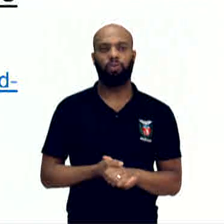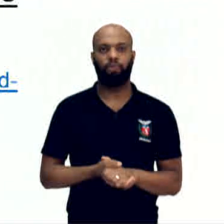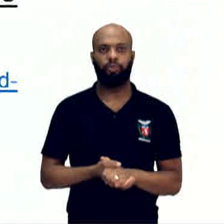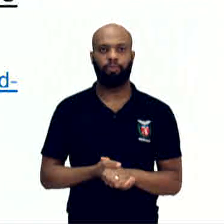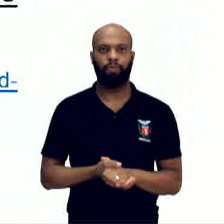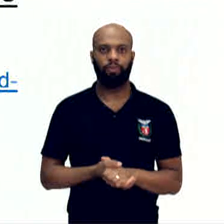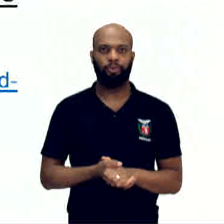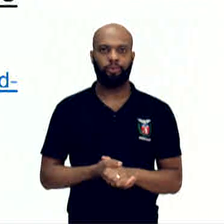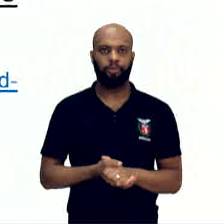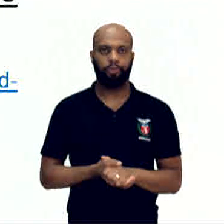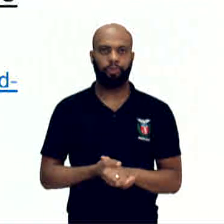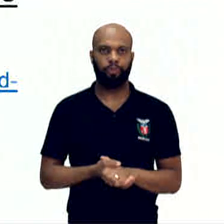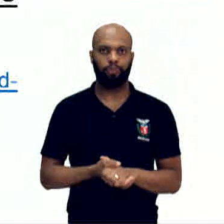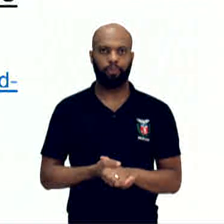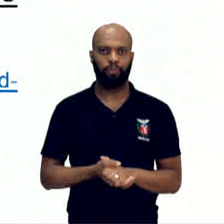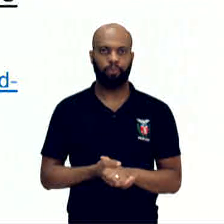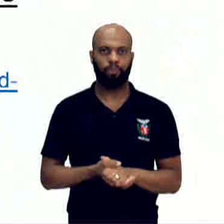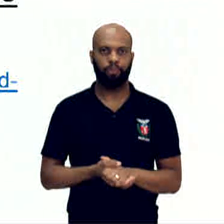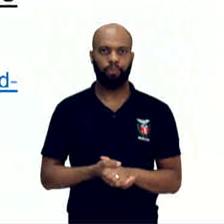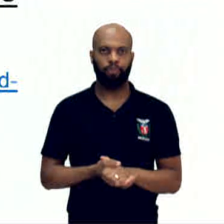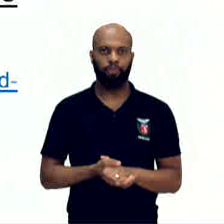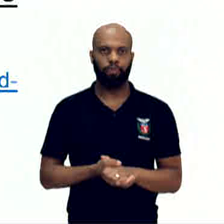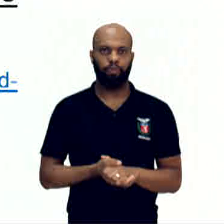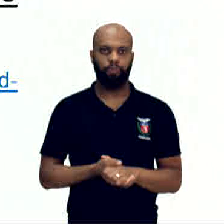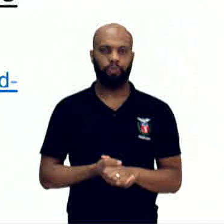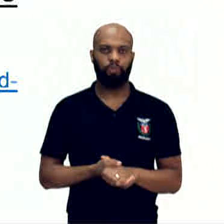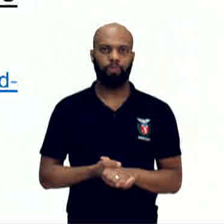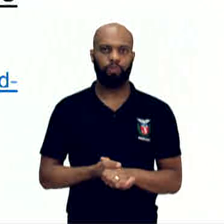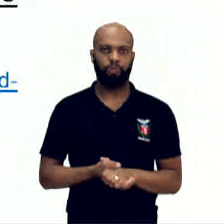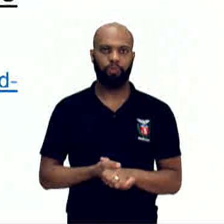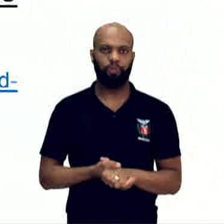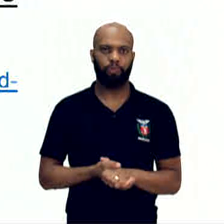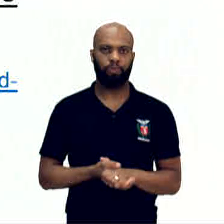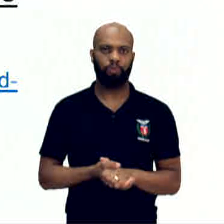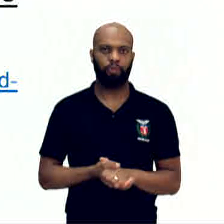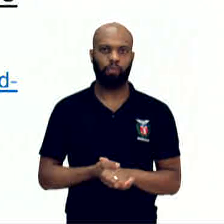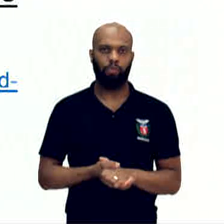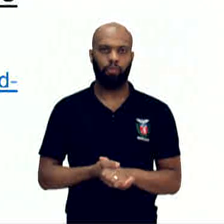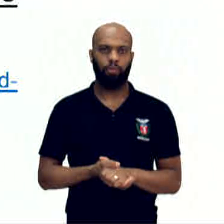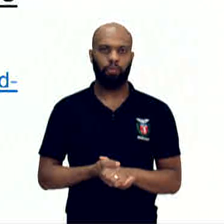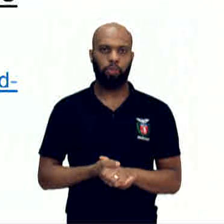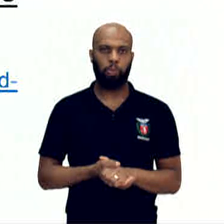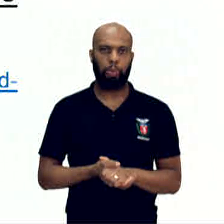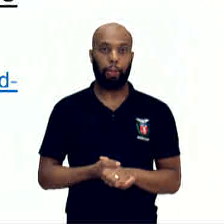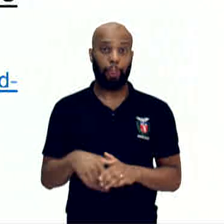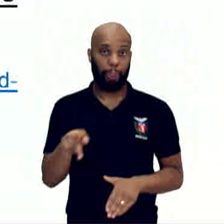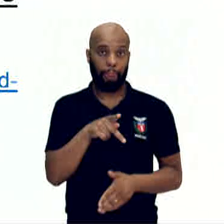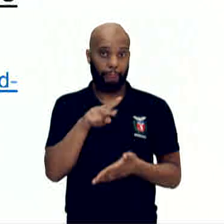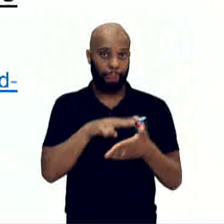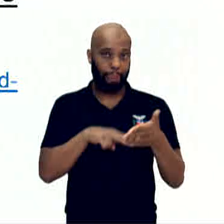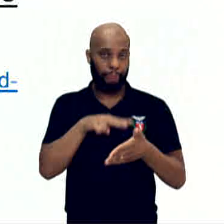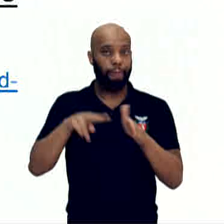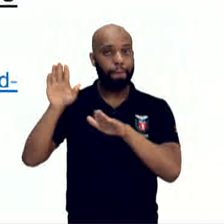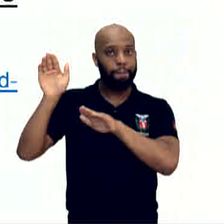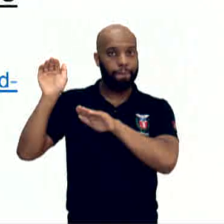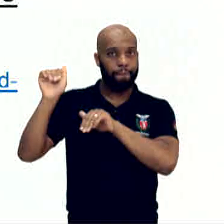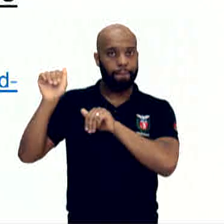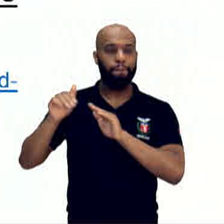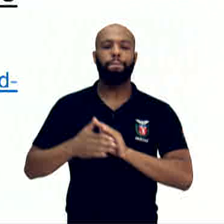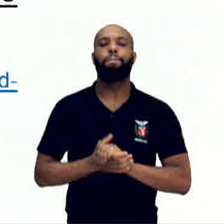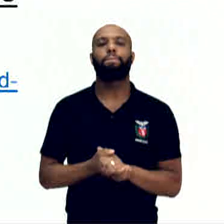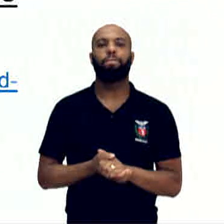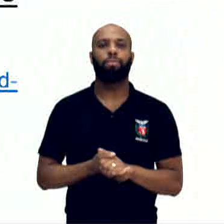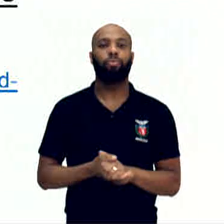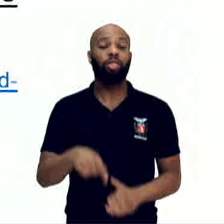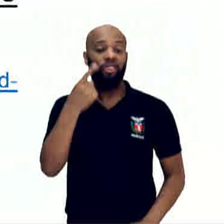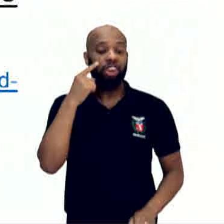extraño quando nuestros chicos, as nossas crianças, aprendem nosso idioma. Aprendem, em realidade, um idioma estrangeiro. Olha o ponto